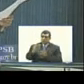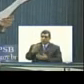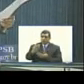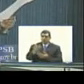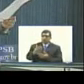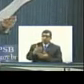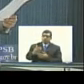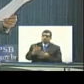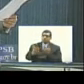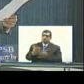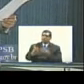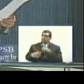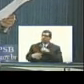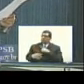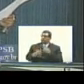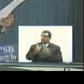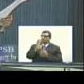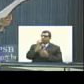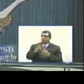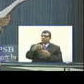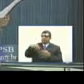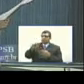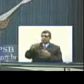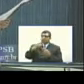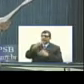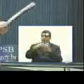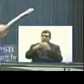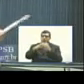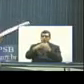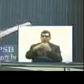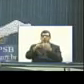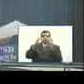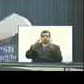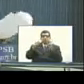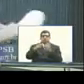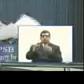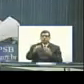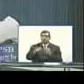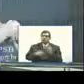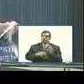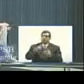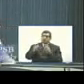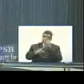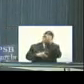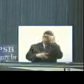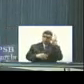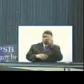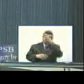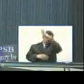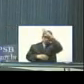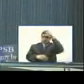e do gasto excessivo com custeio da máquina sobre o pena de um futuro incerto para o povo do Amazonas Muito obrigado senhora